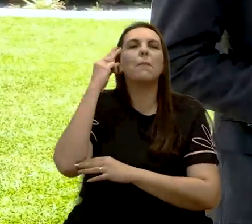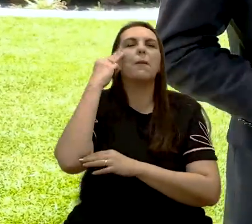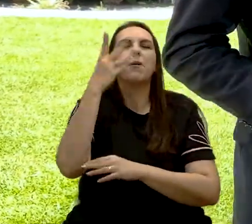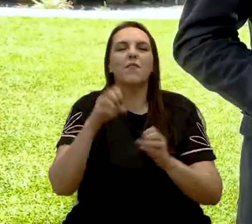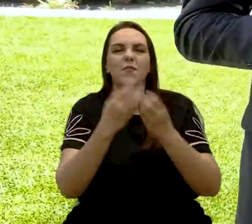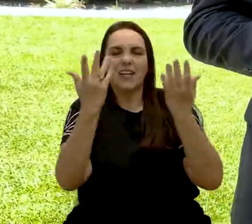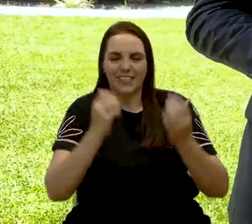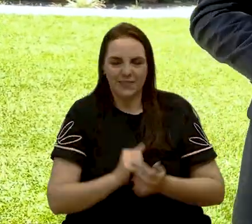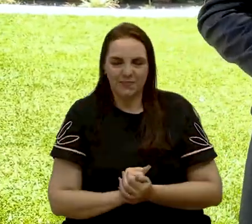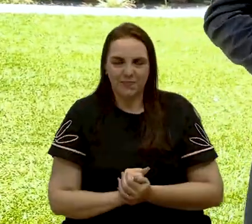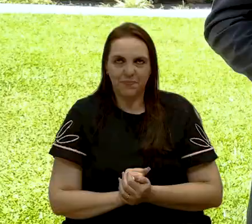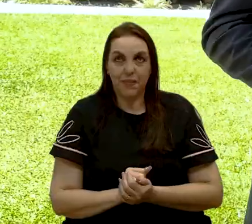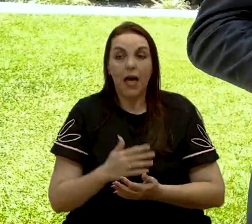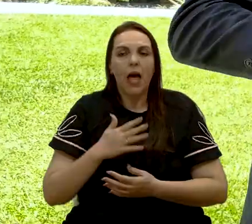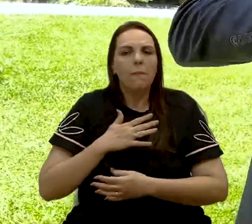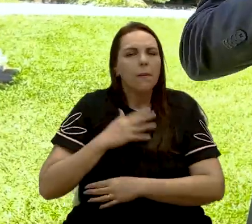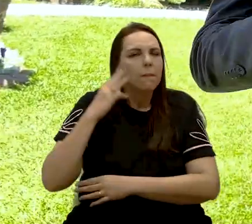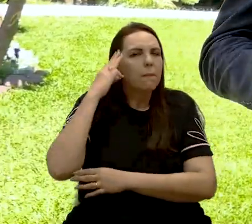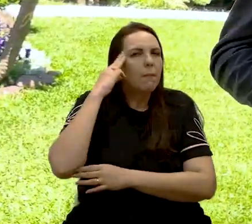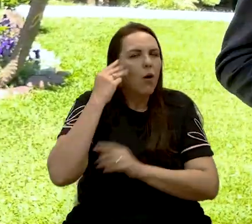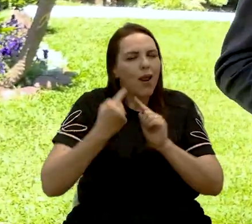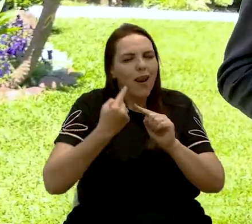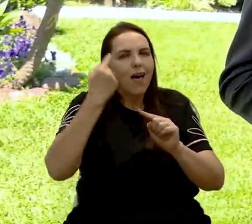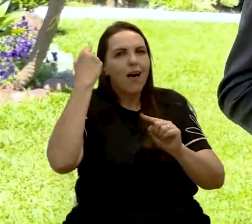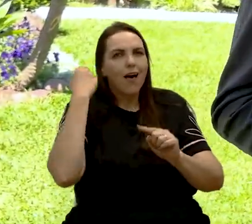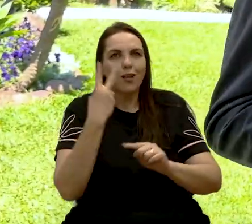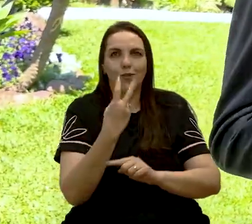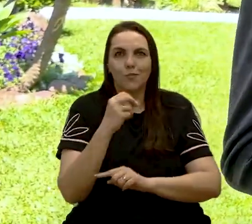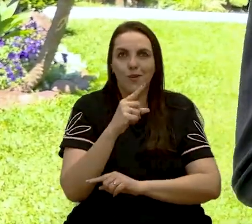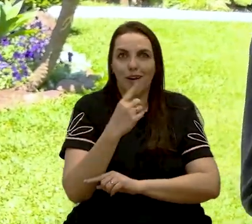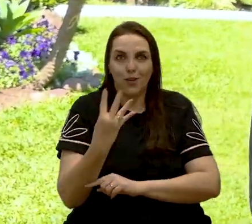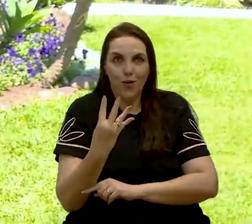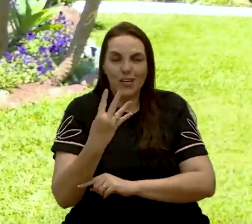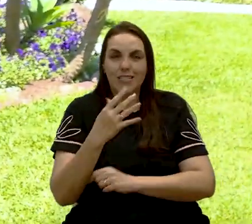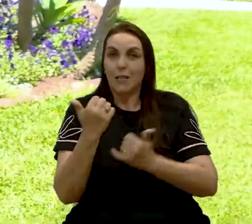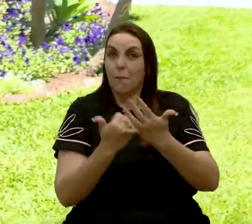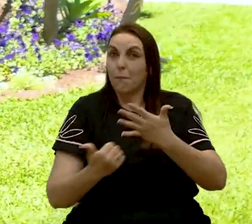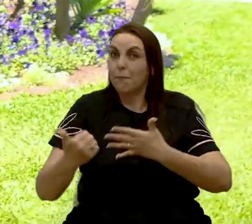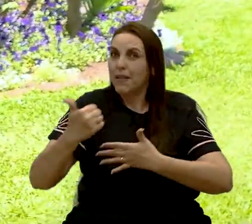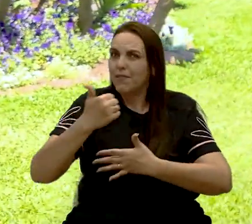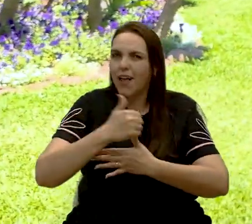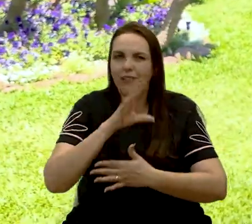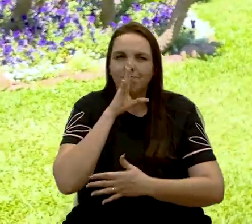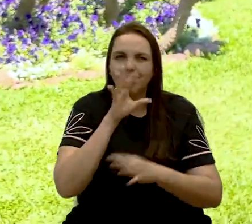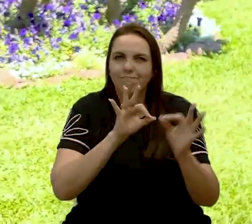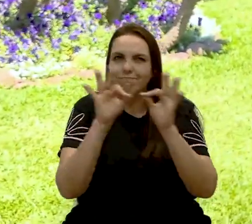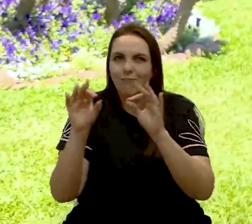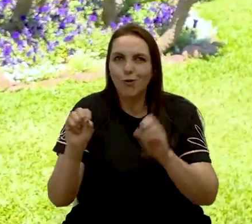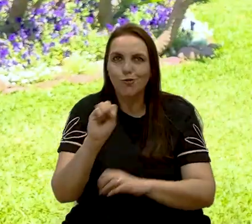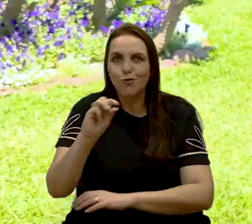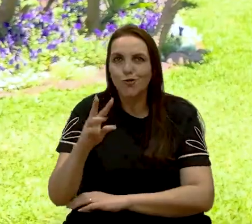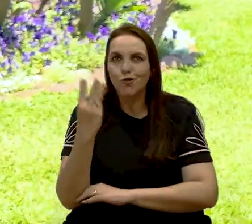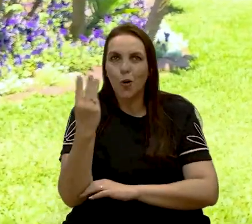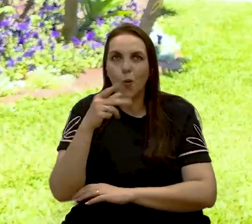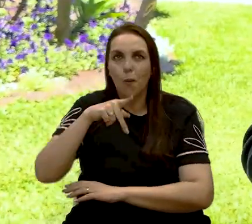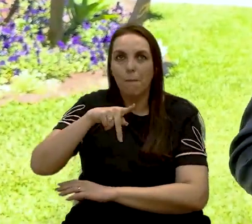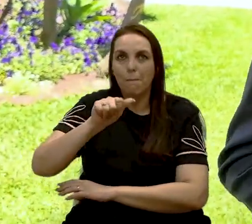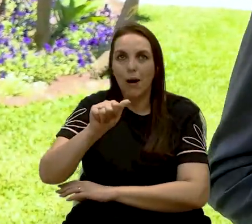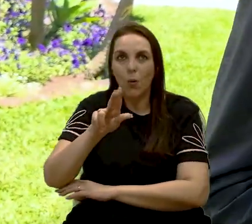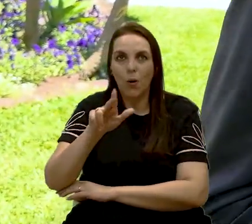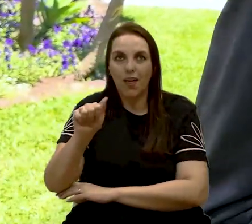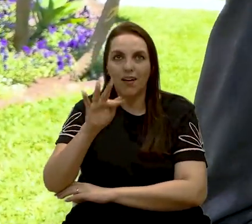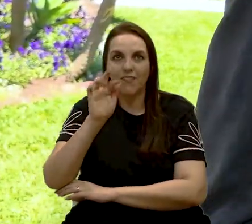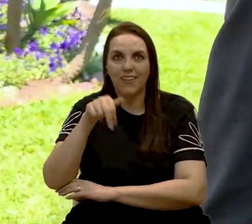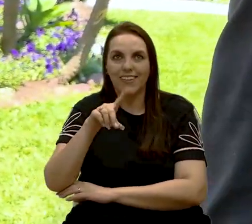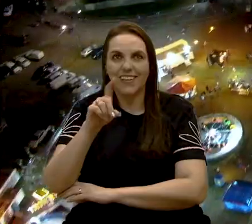memória com a festa? Minha memória é lá em 2014, onde eu tive o privilégio de assistir o show da cantora Paula Fernandes nos pavilhões da